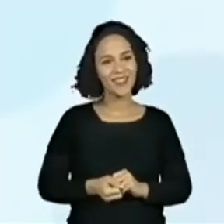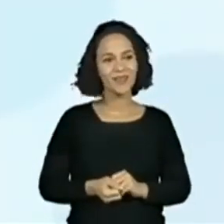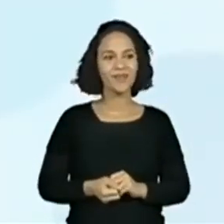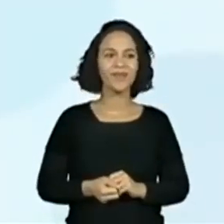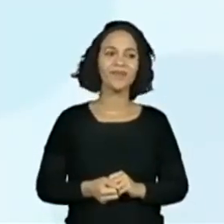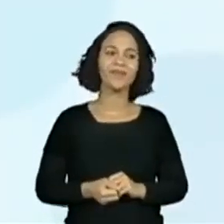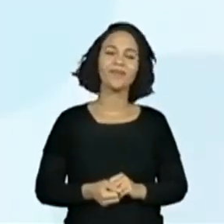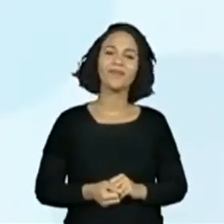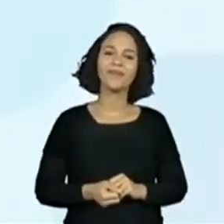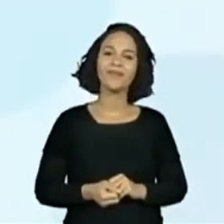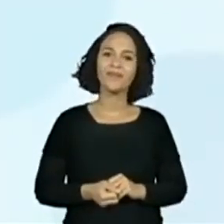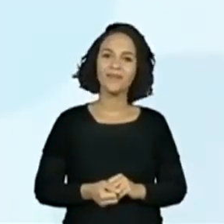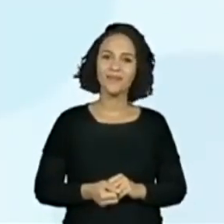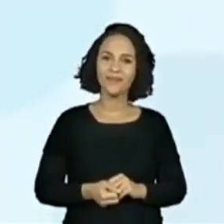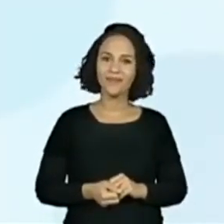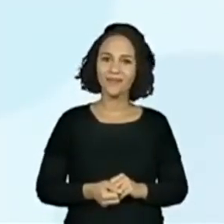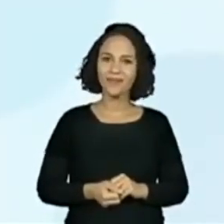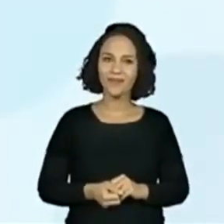coruja.